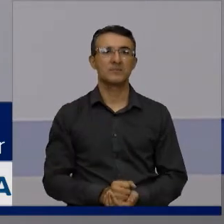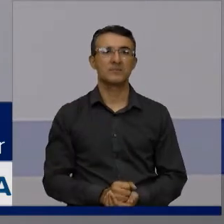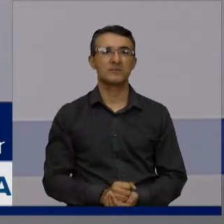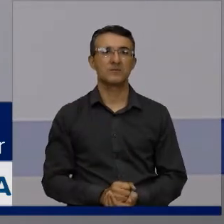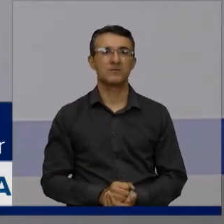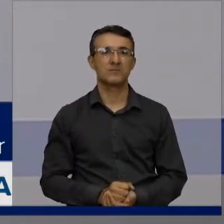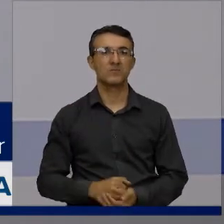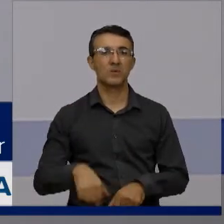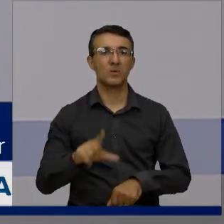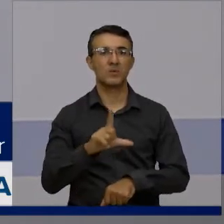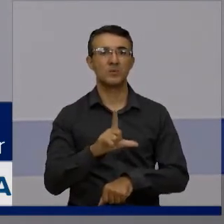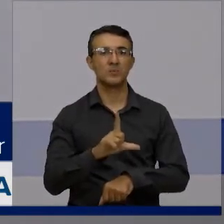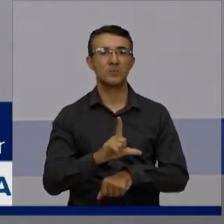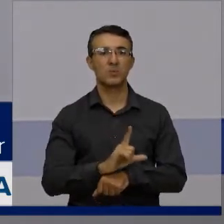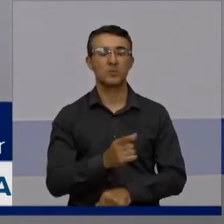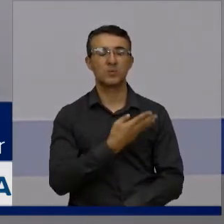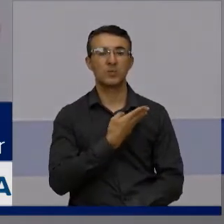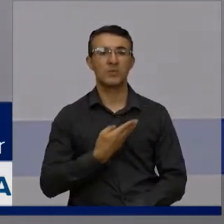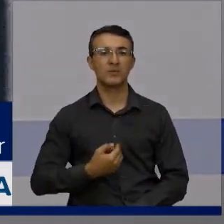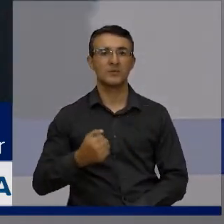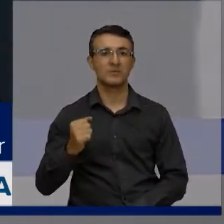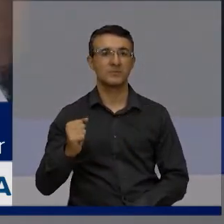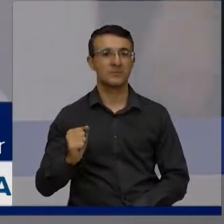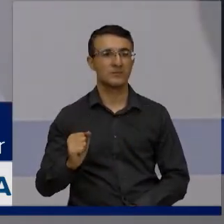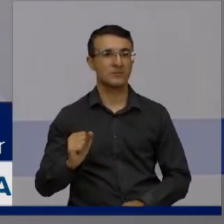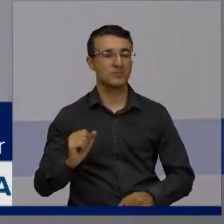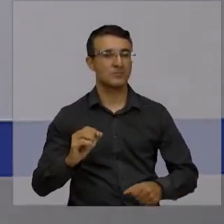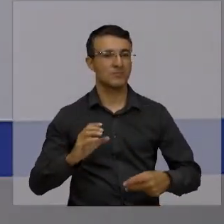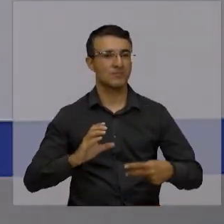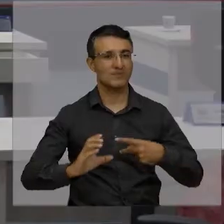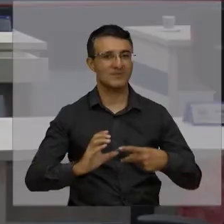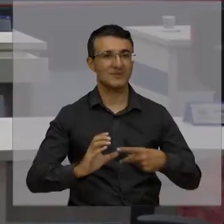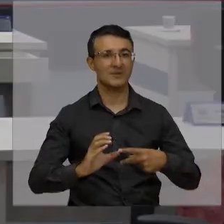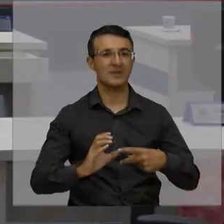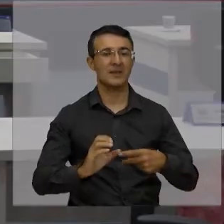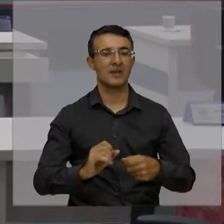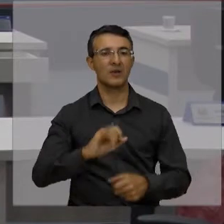governo nesta casa, Juvenil Silvério.